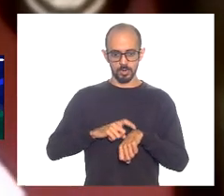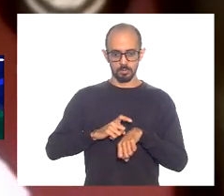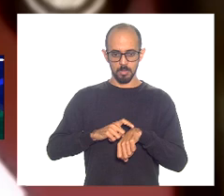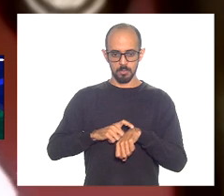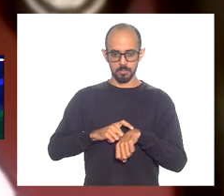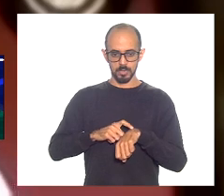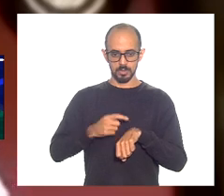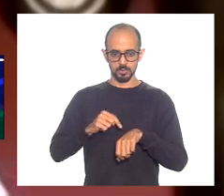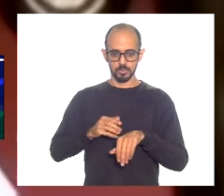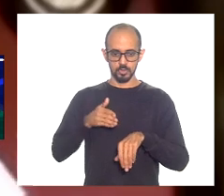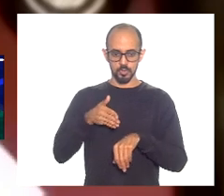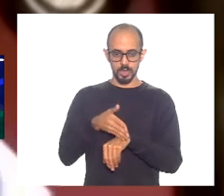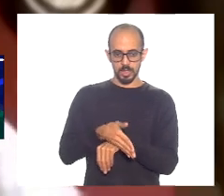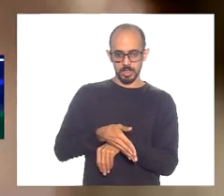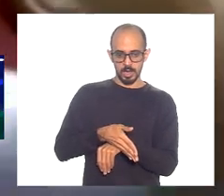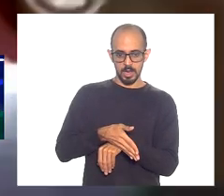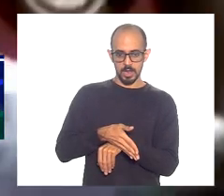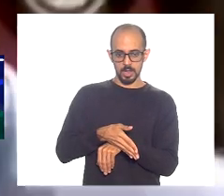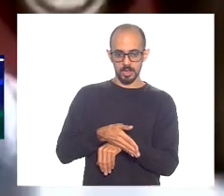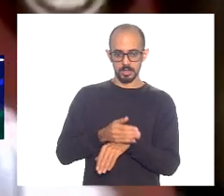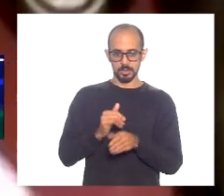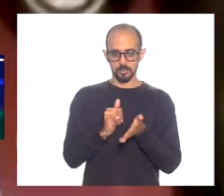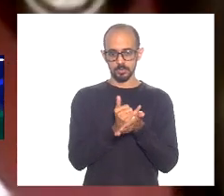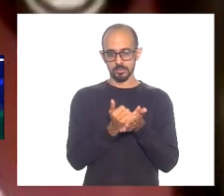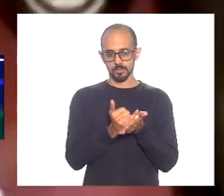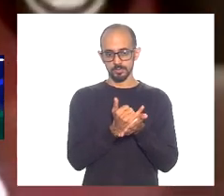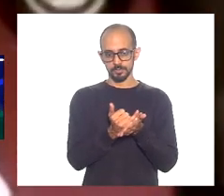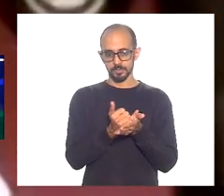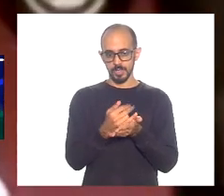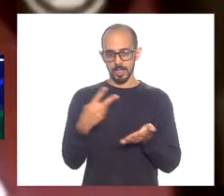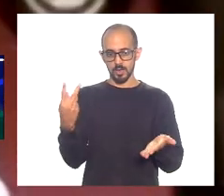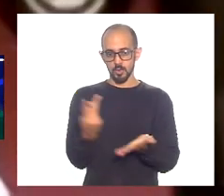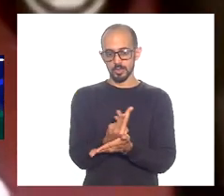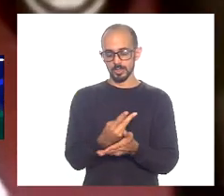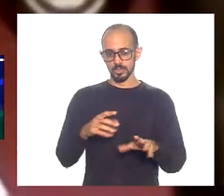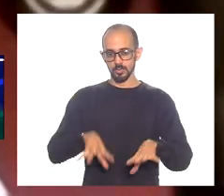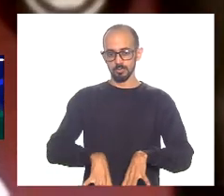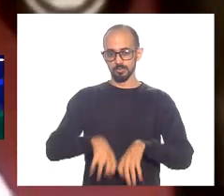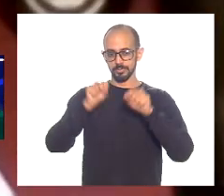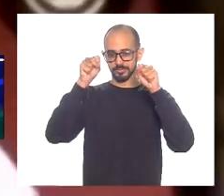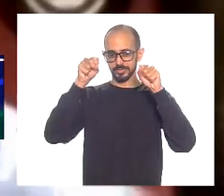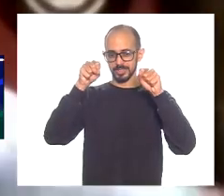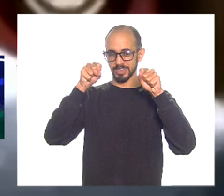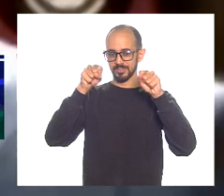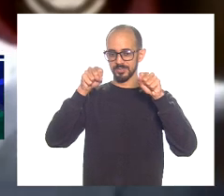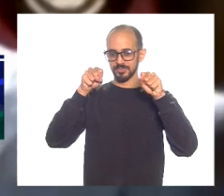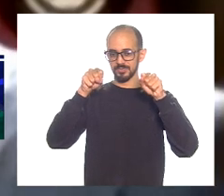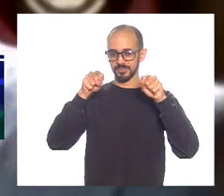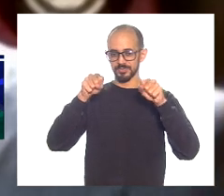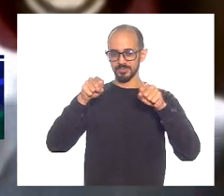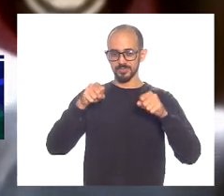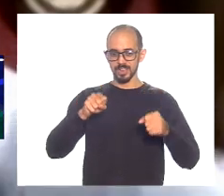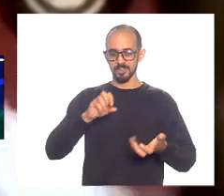tinha me inscrito, então houve um apagão aqui onde eu estou. Faltou